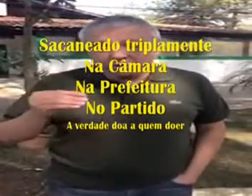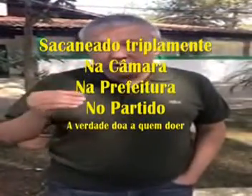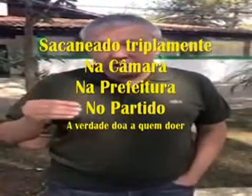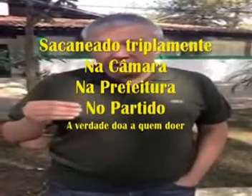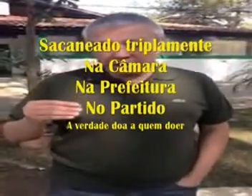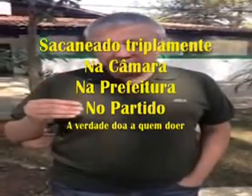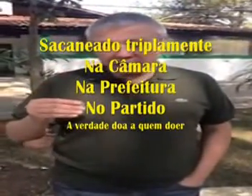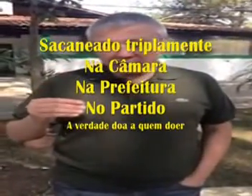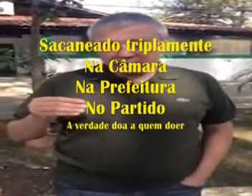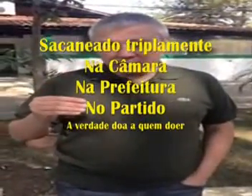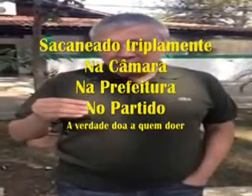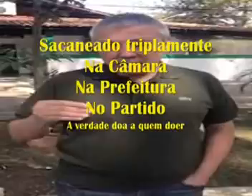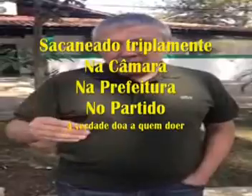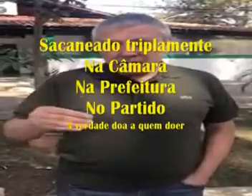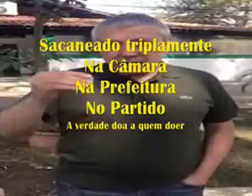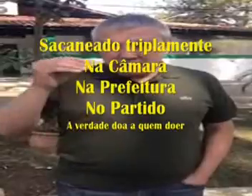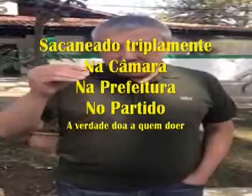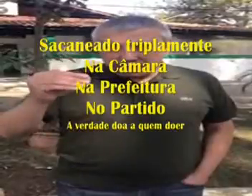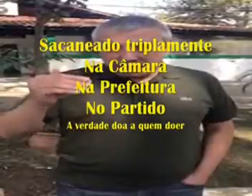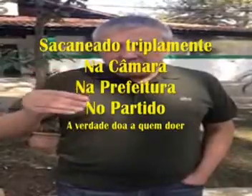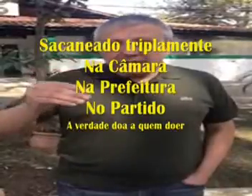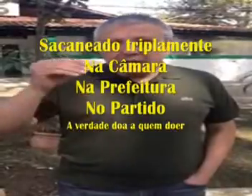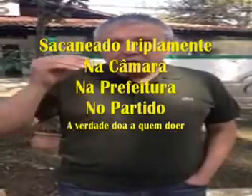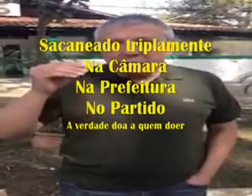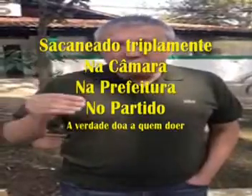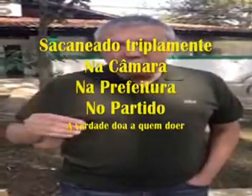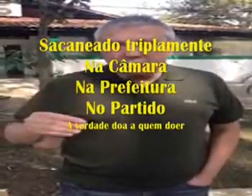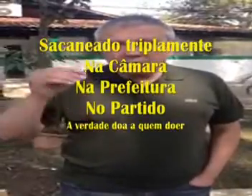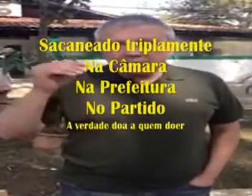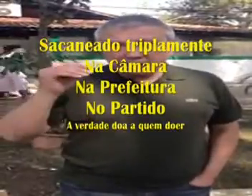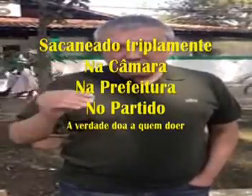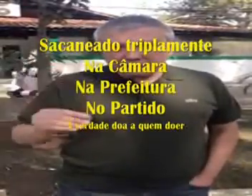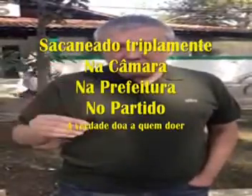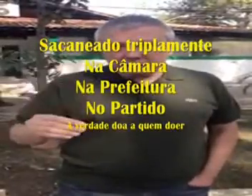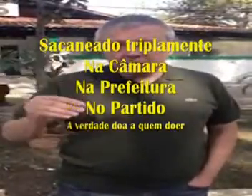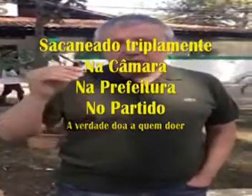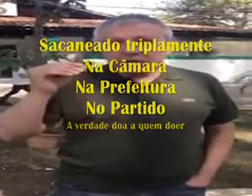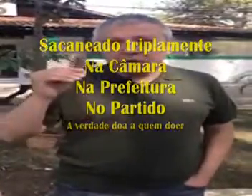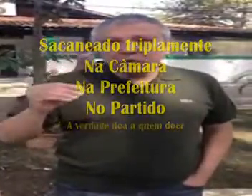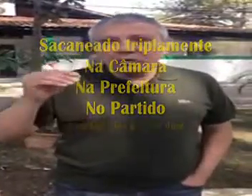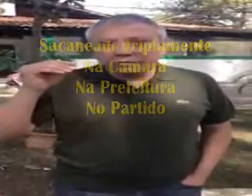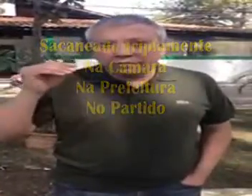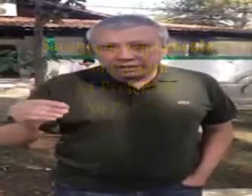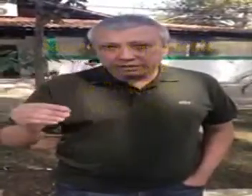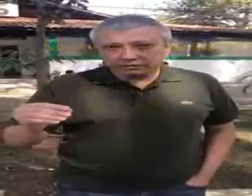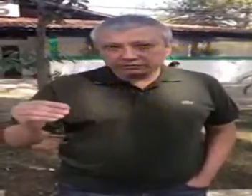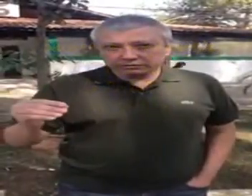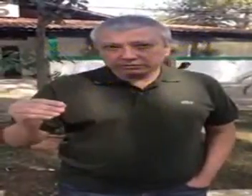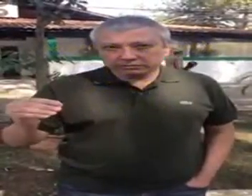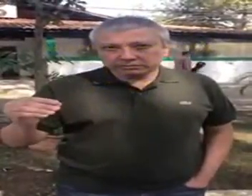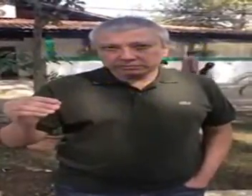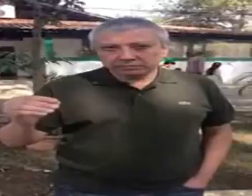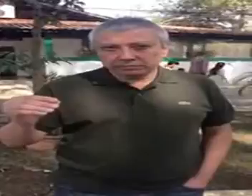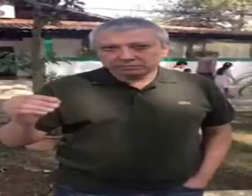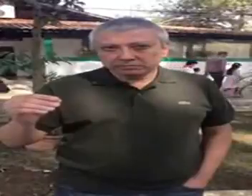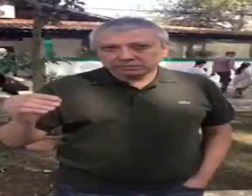Uma vergonha que encontros do partido com o governo